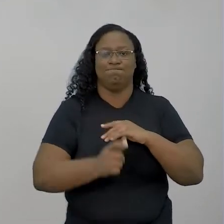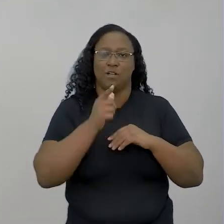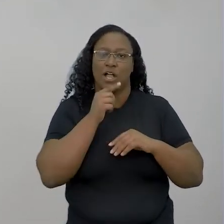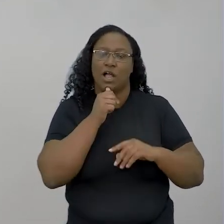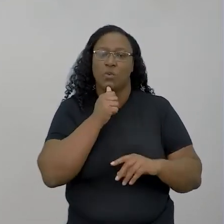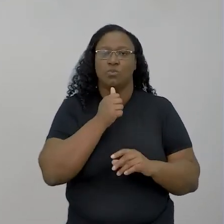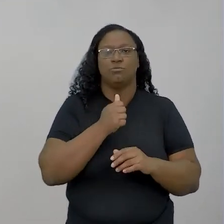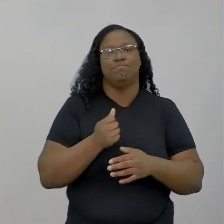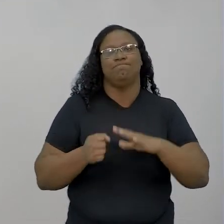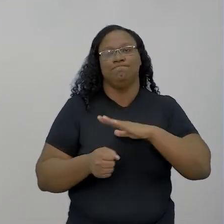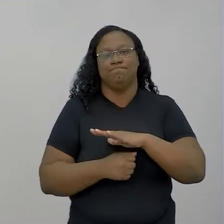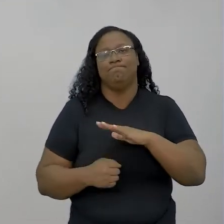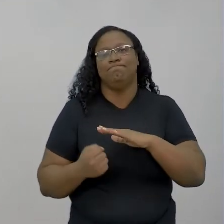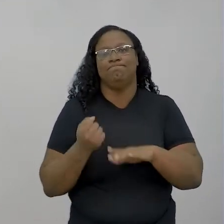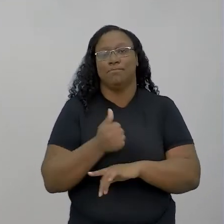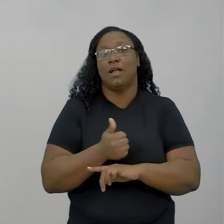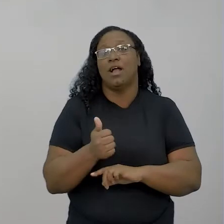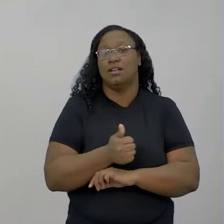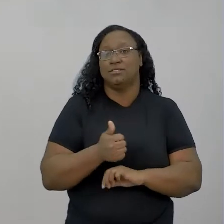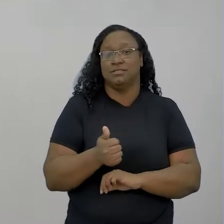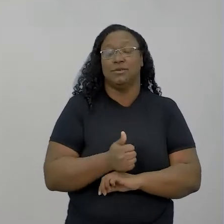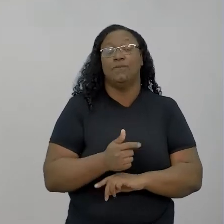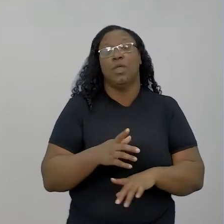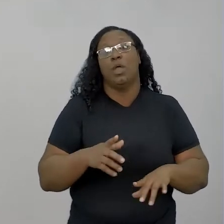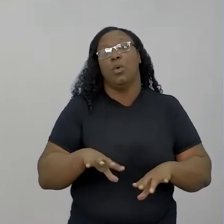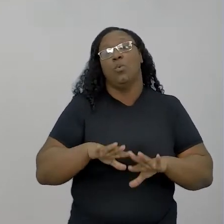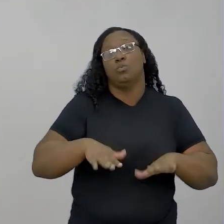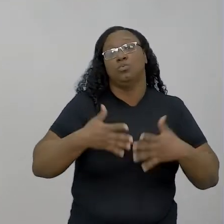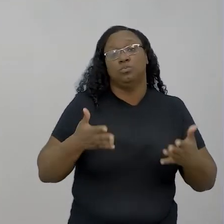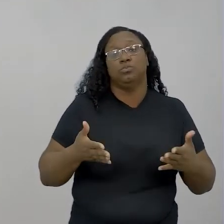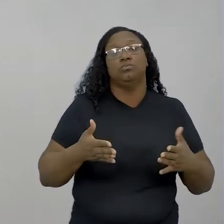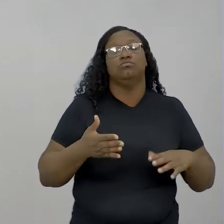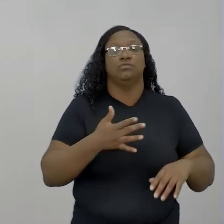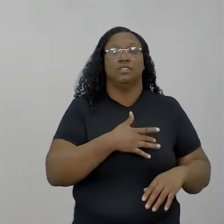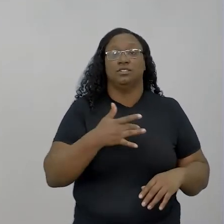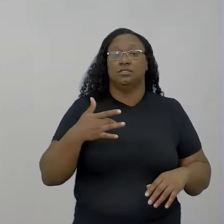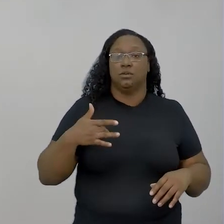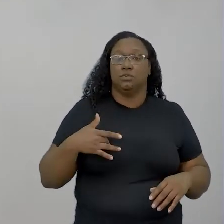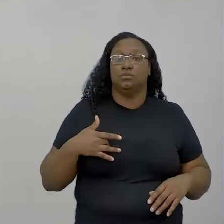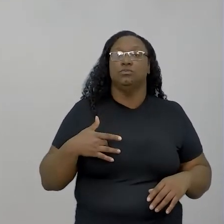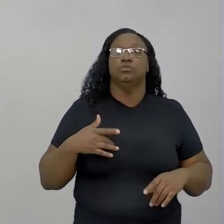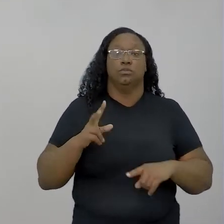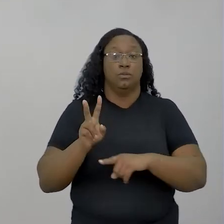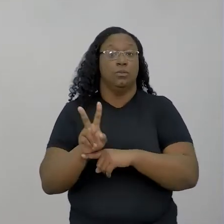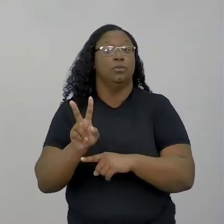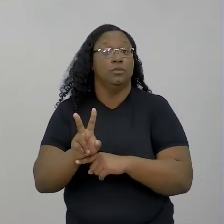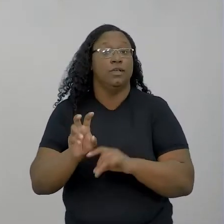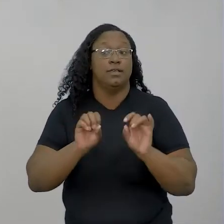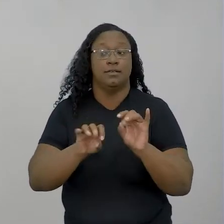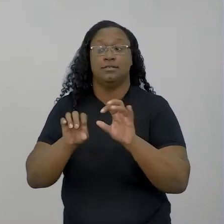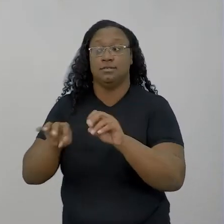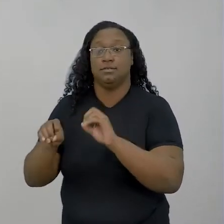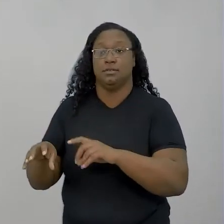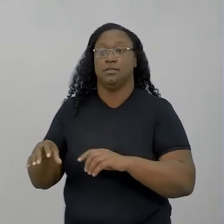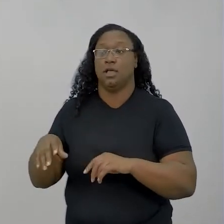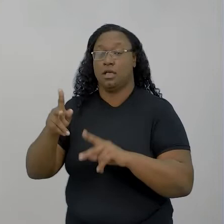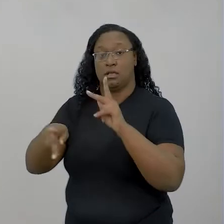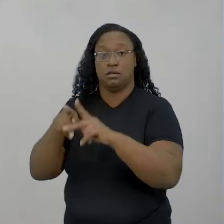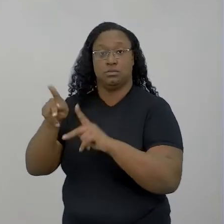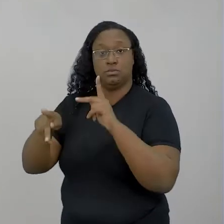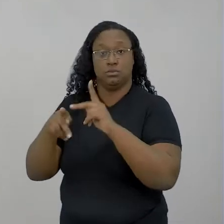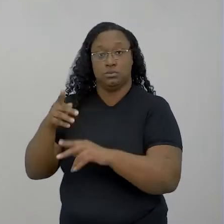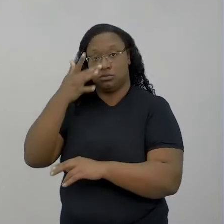faz uma saúde aí universal profilática, a gente está ensinando à população algumas formas